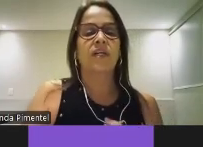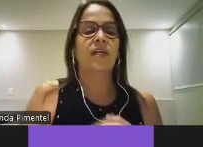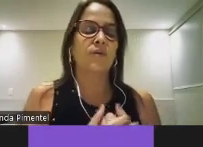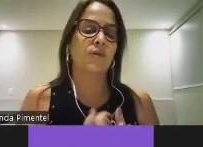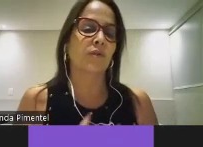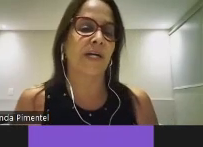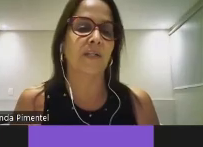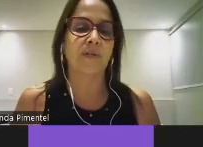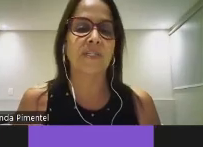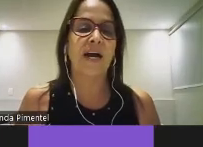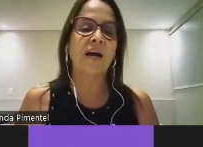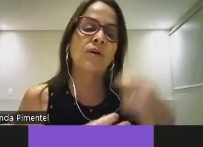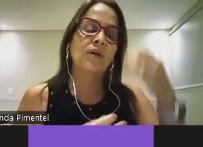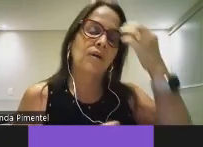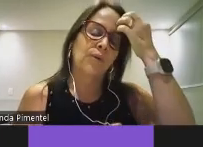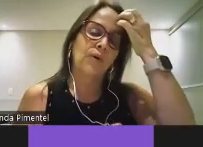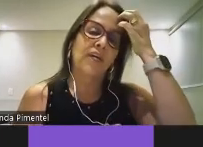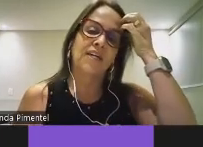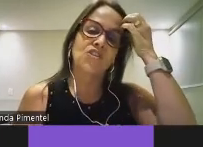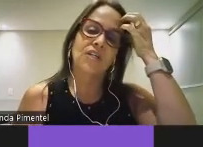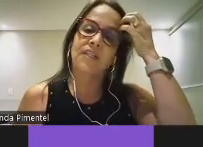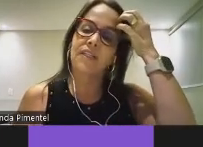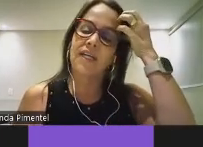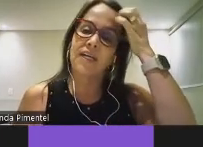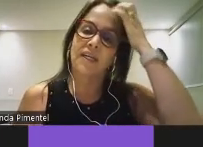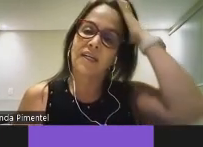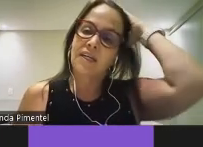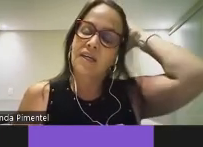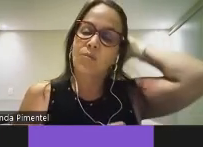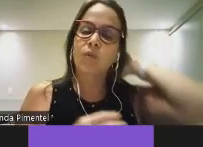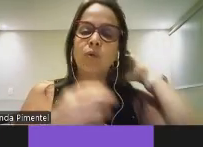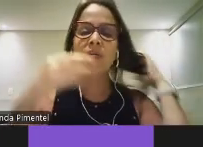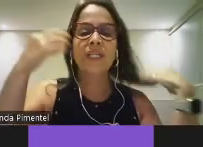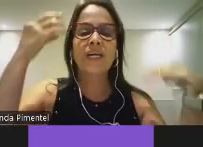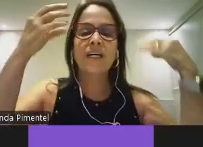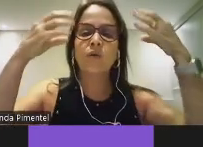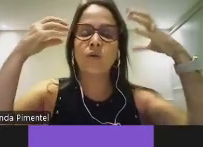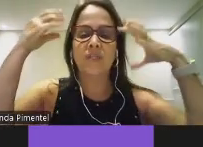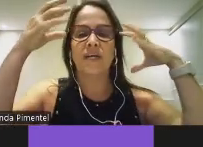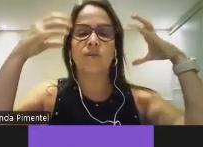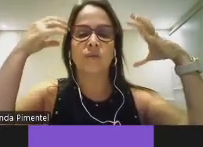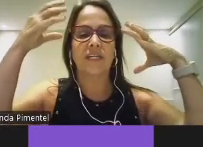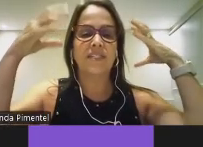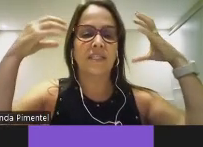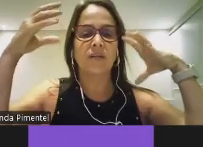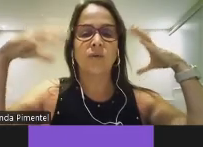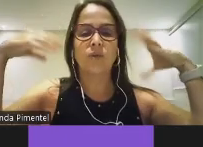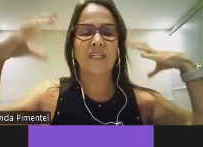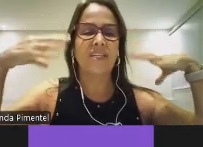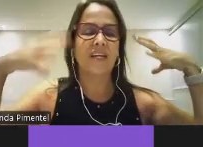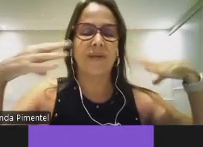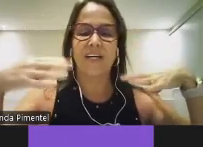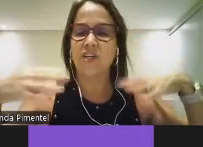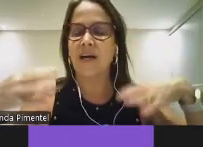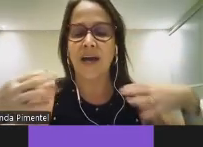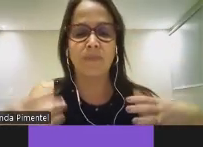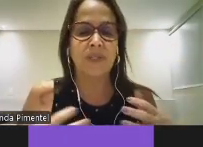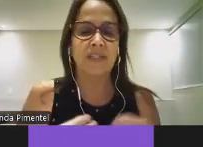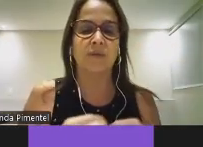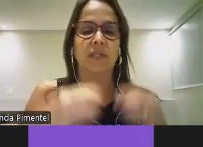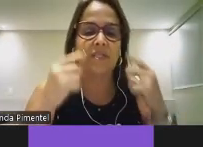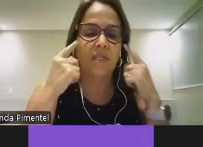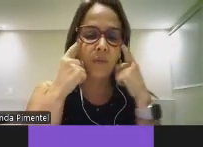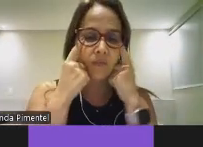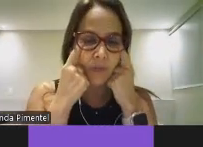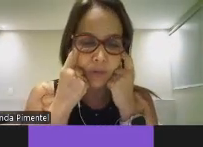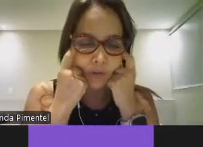sono REM, ele é um sono paradoxal, porque a gente tem muita coisa acontecendo, ondas cerebrais